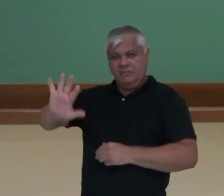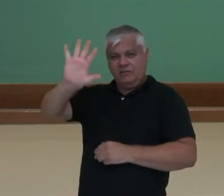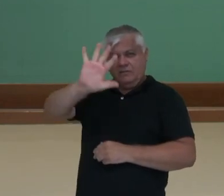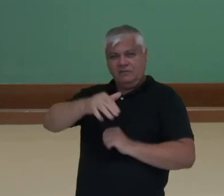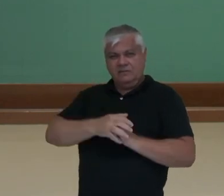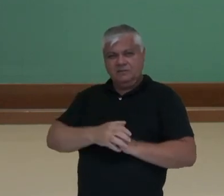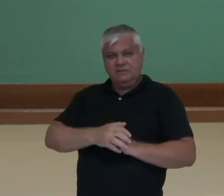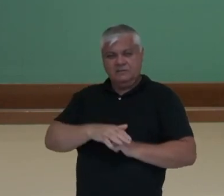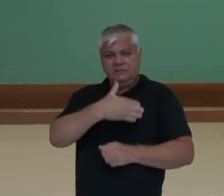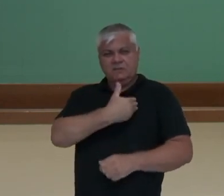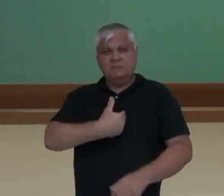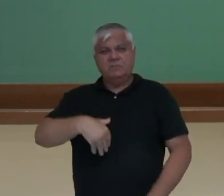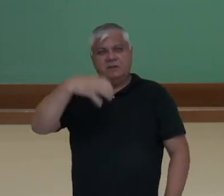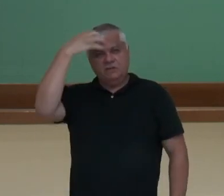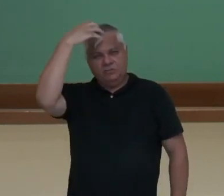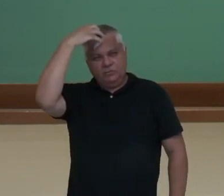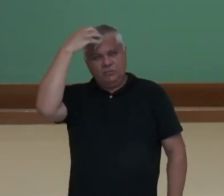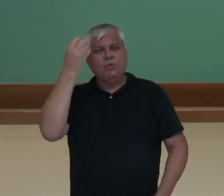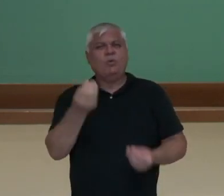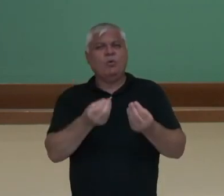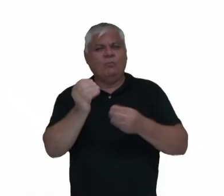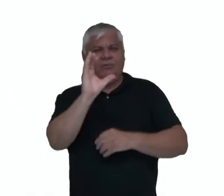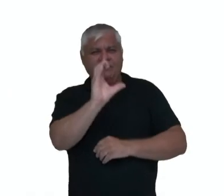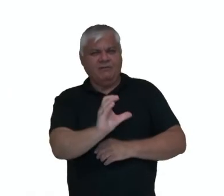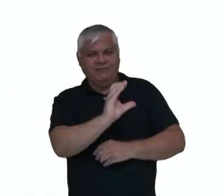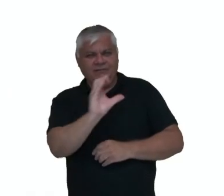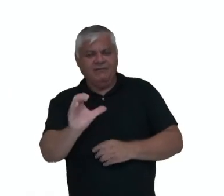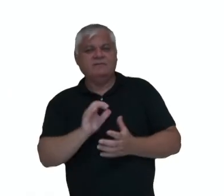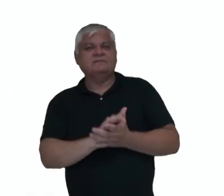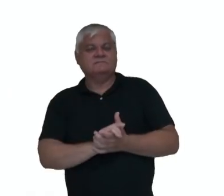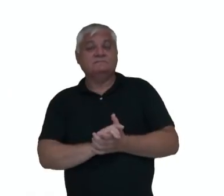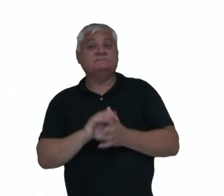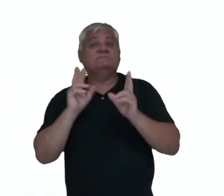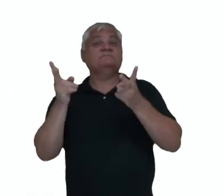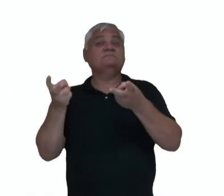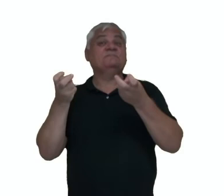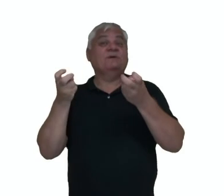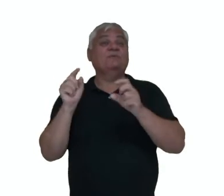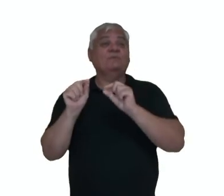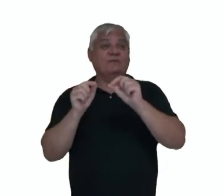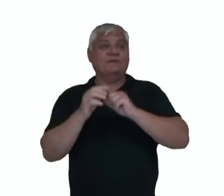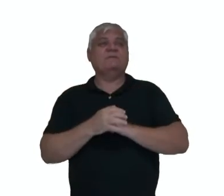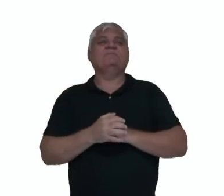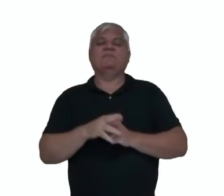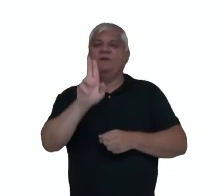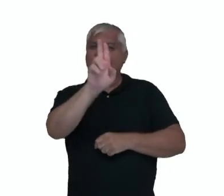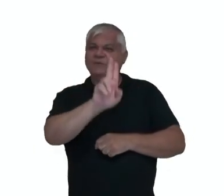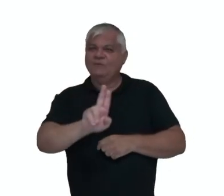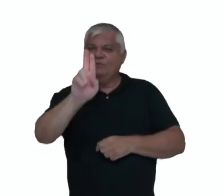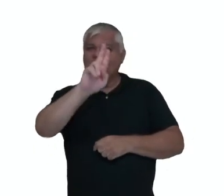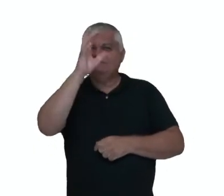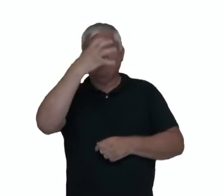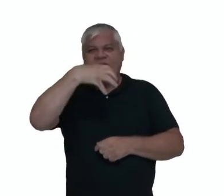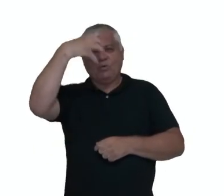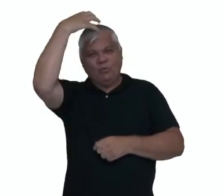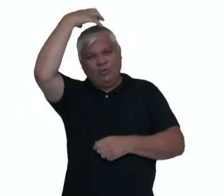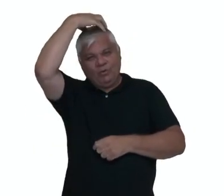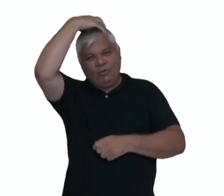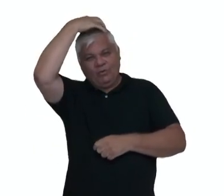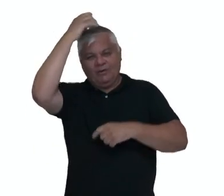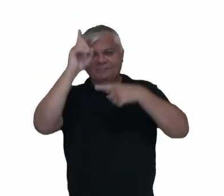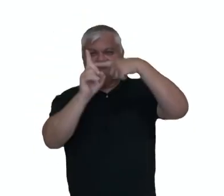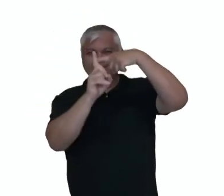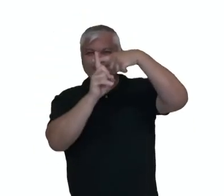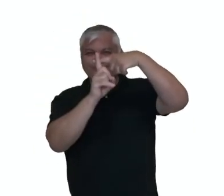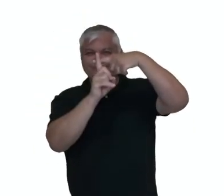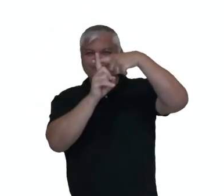com o catolicismo, né? Então a gente percebe, por exemplo, né, a utilização em sua coroa de uma cruz, que